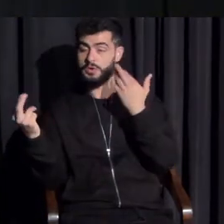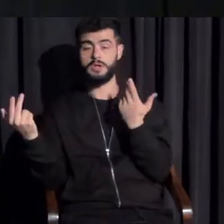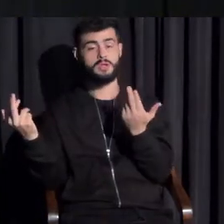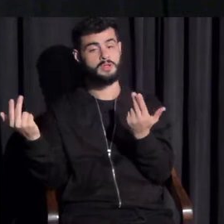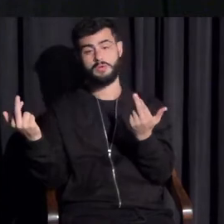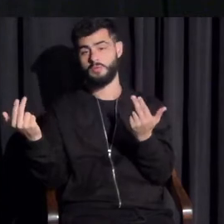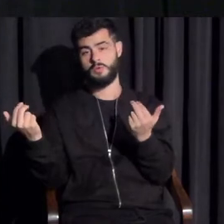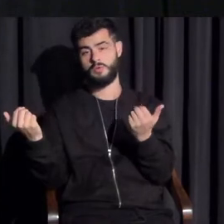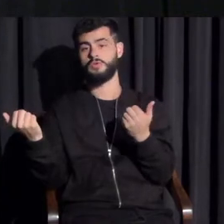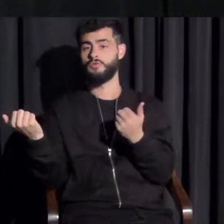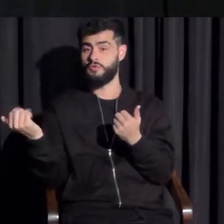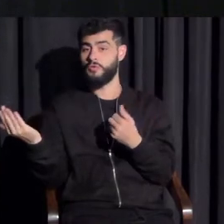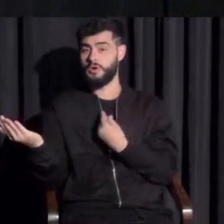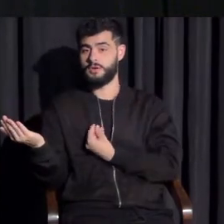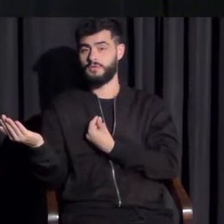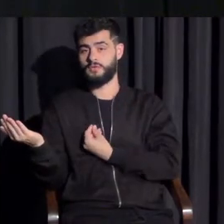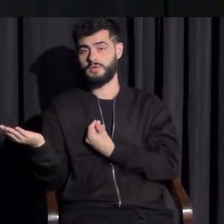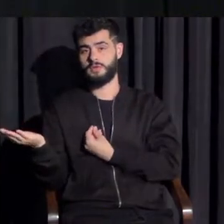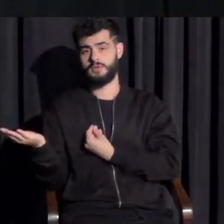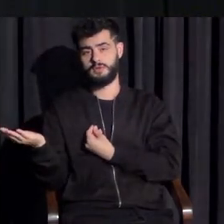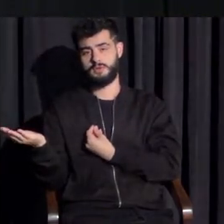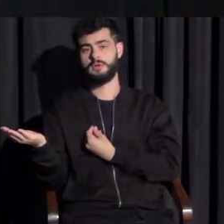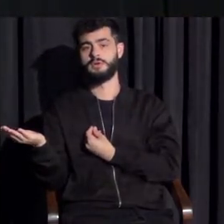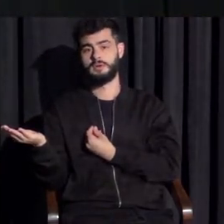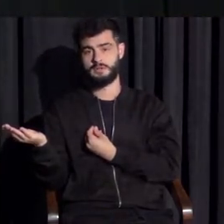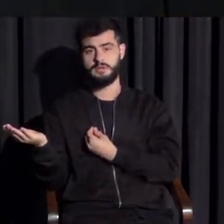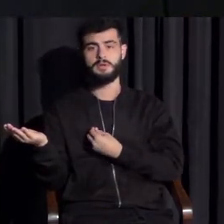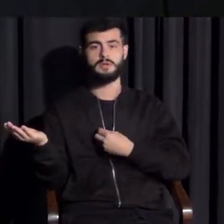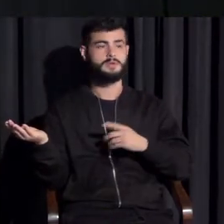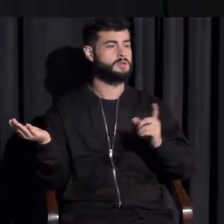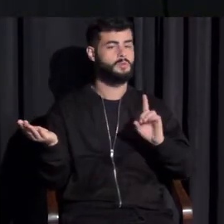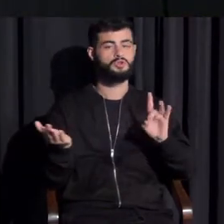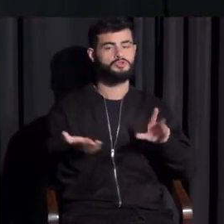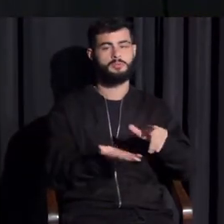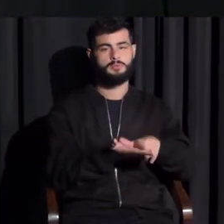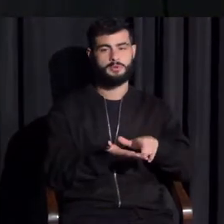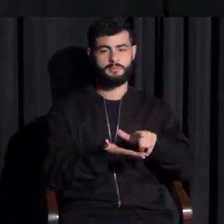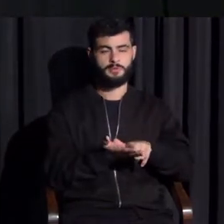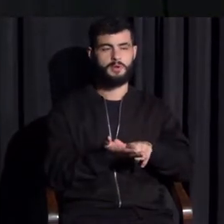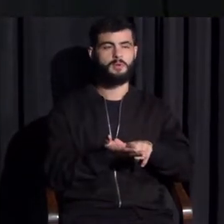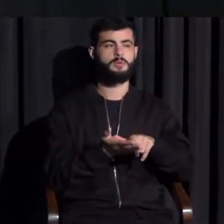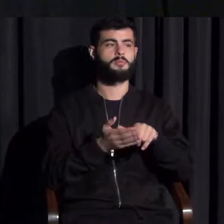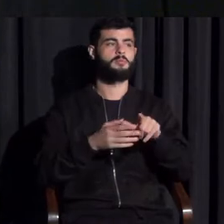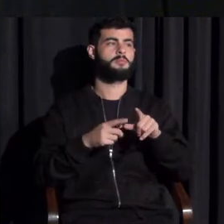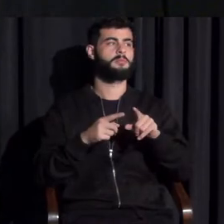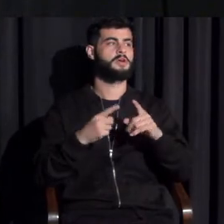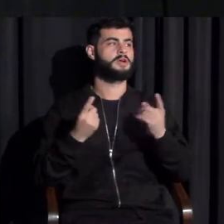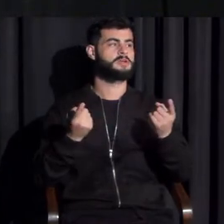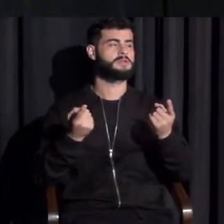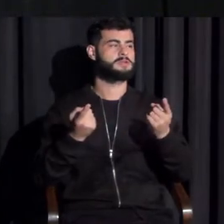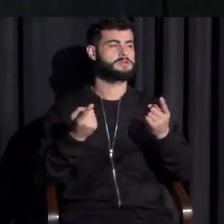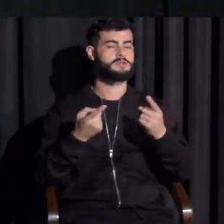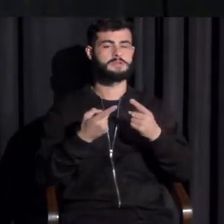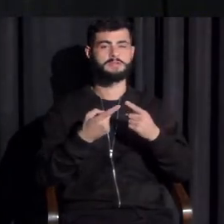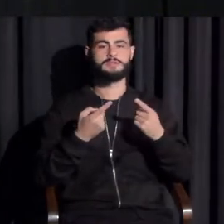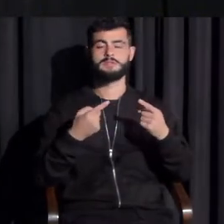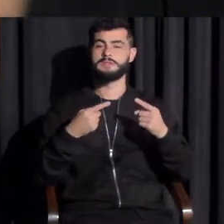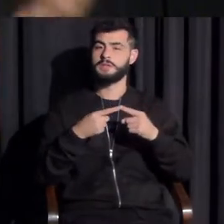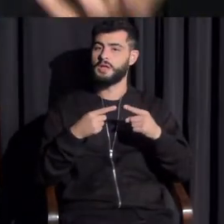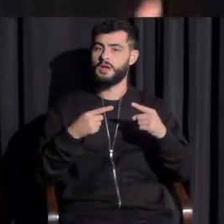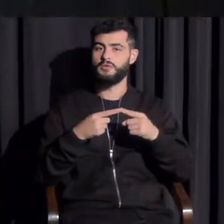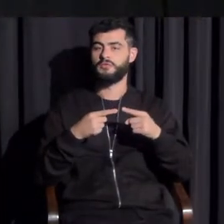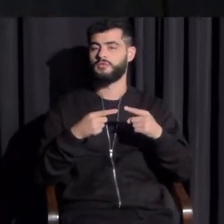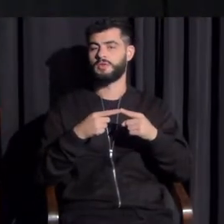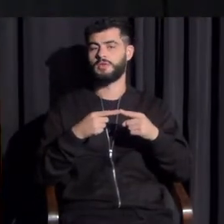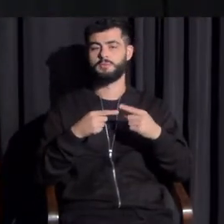só o papel aqui, né? A folha, o A4, mas é algo que se